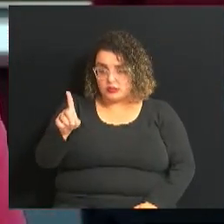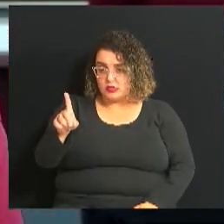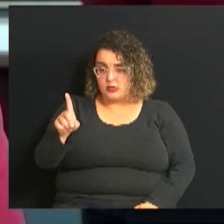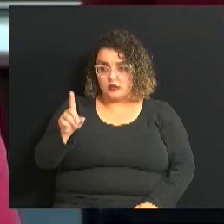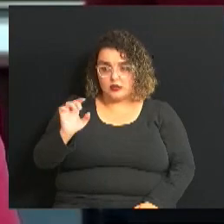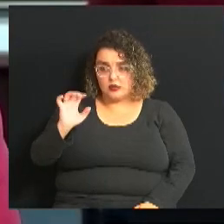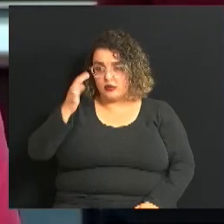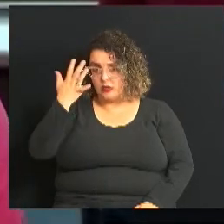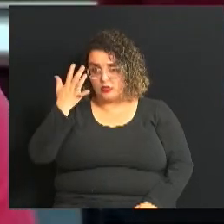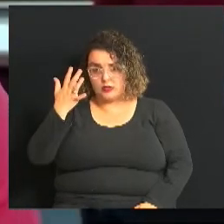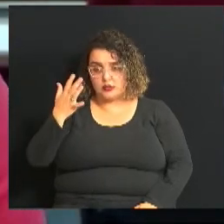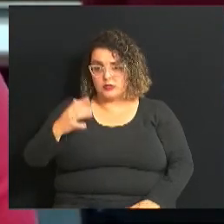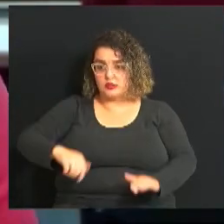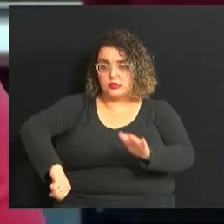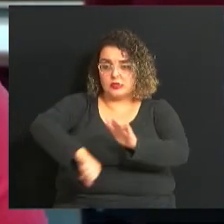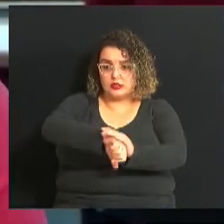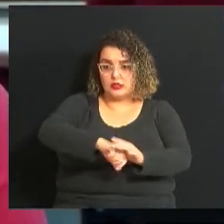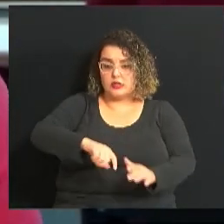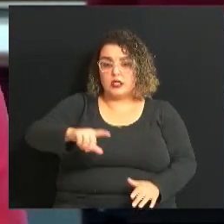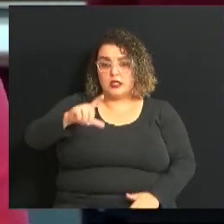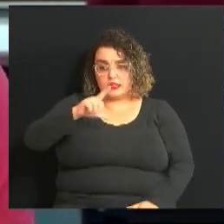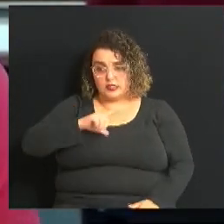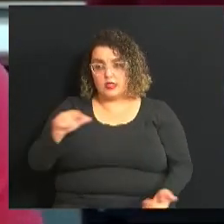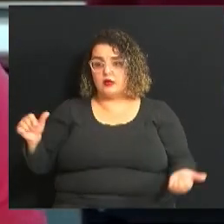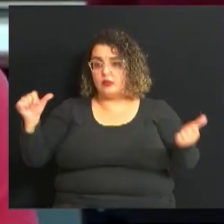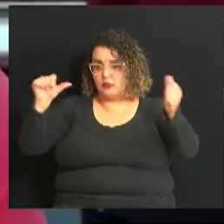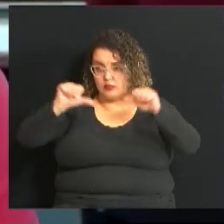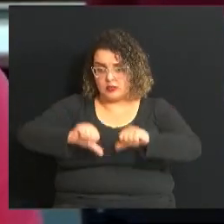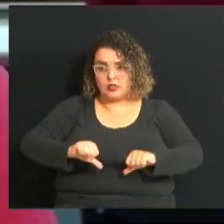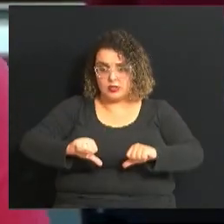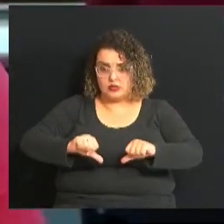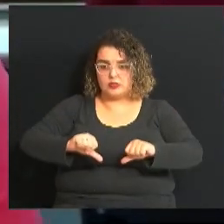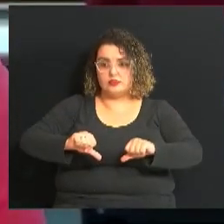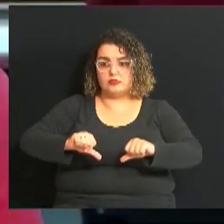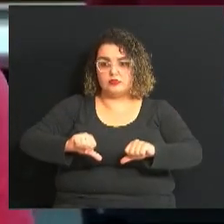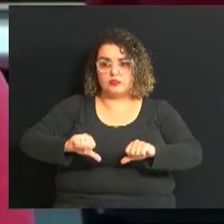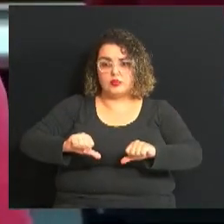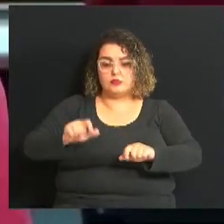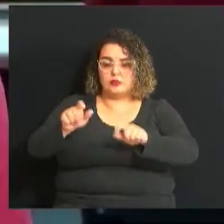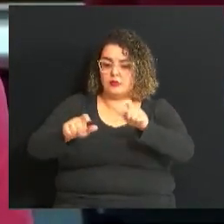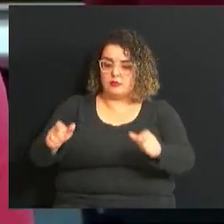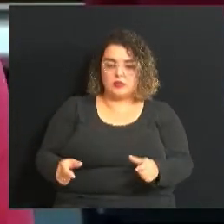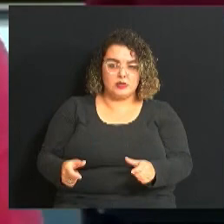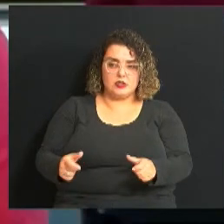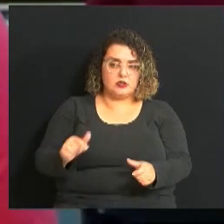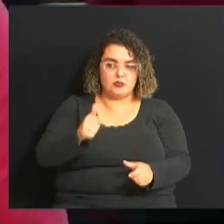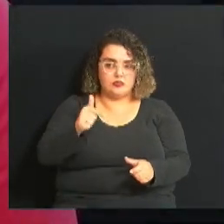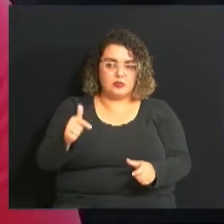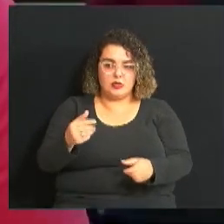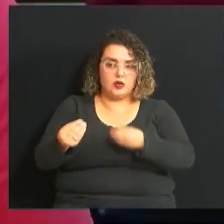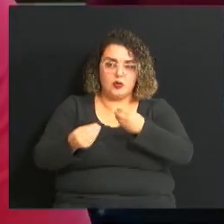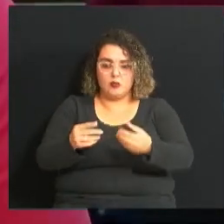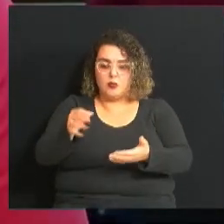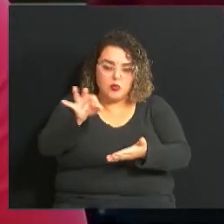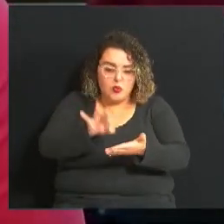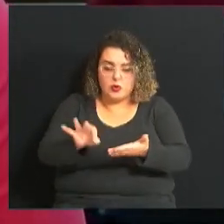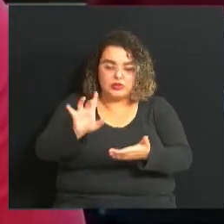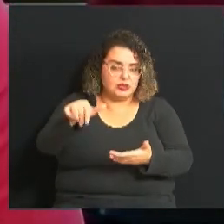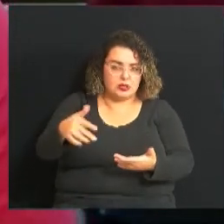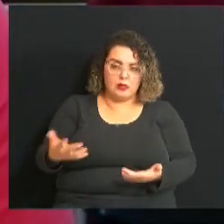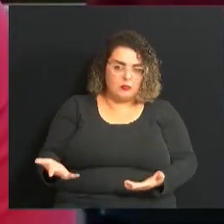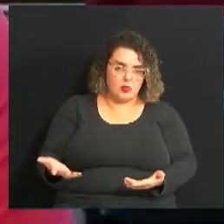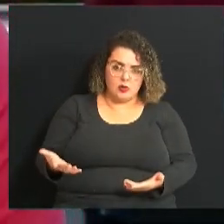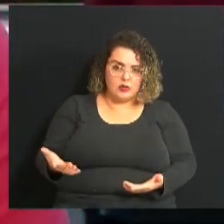isso é traz um prejuízo para as pessoas muitas vezes Irreversível para a vida de muitas pessoas Então é